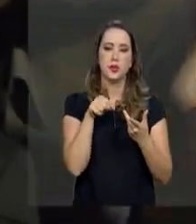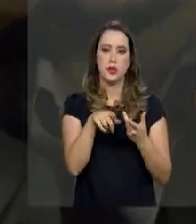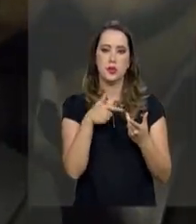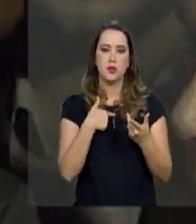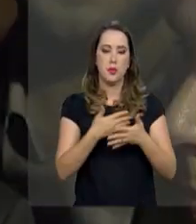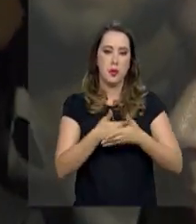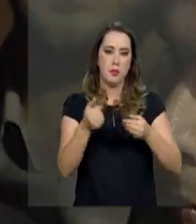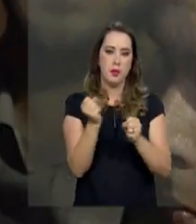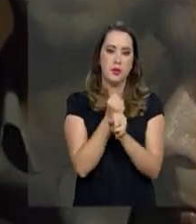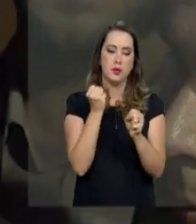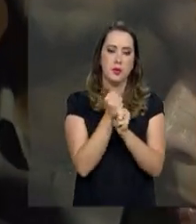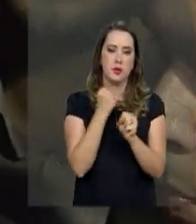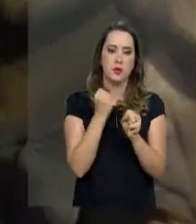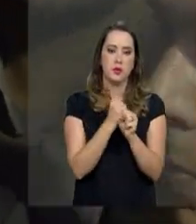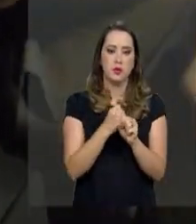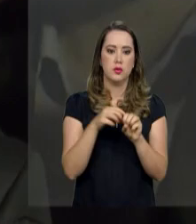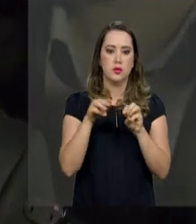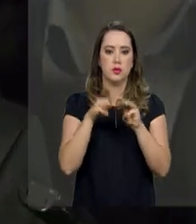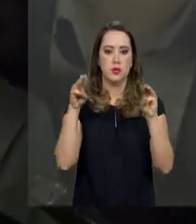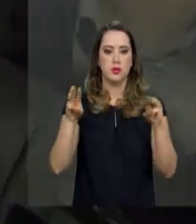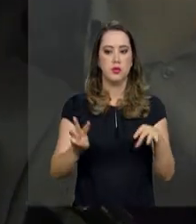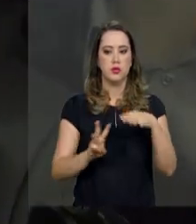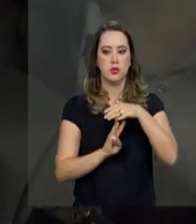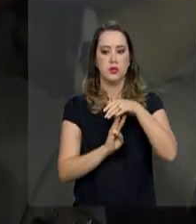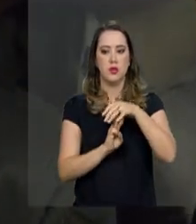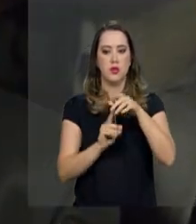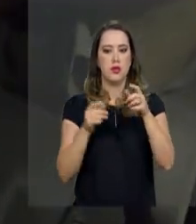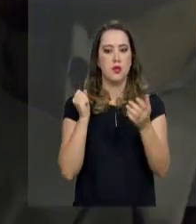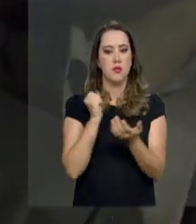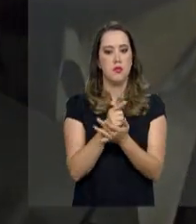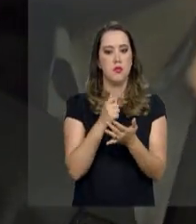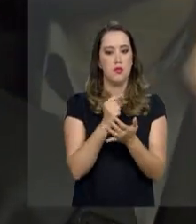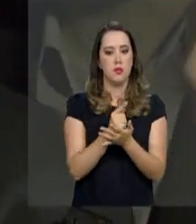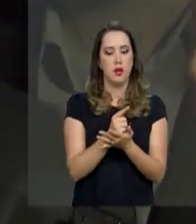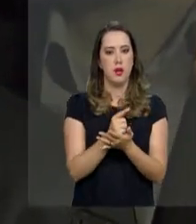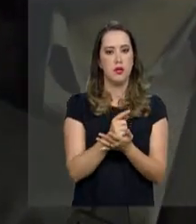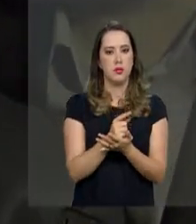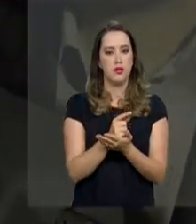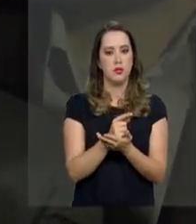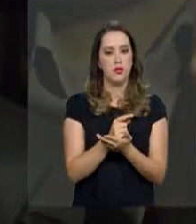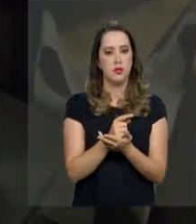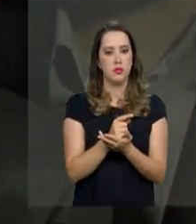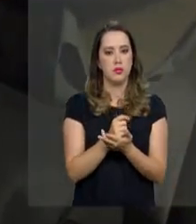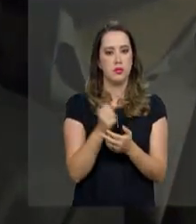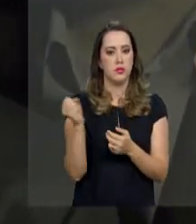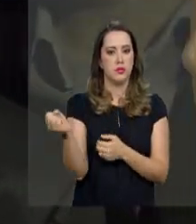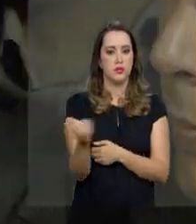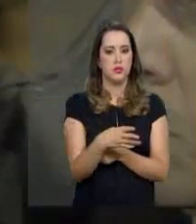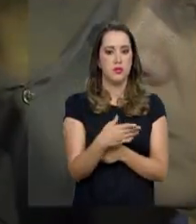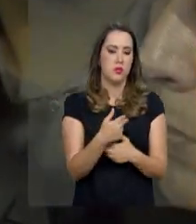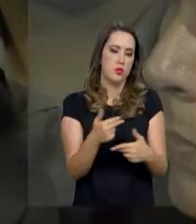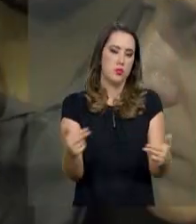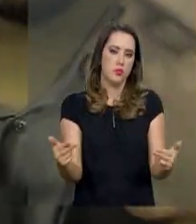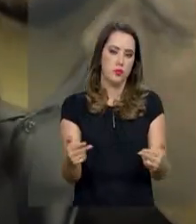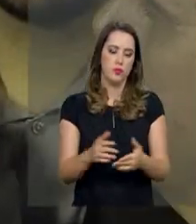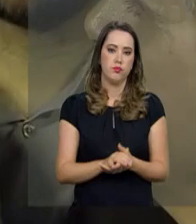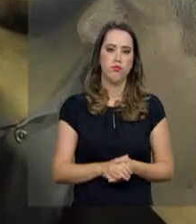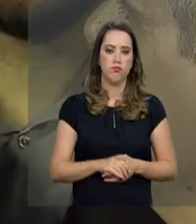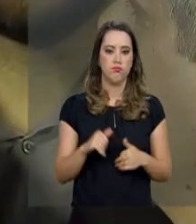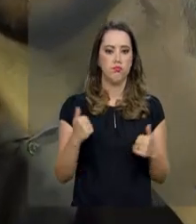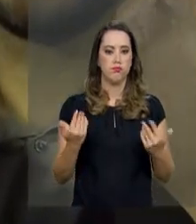a reconstrução do museu e para a aquisição de novos equipamentos,